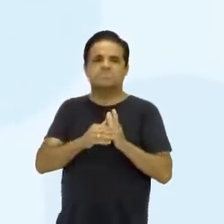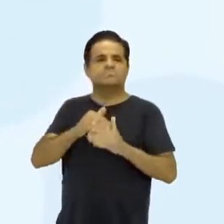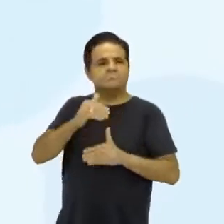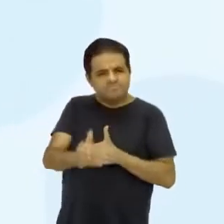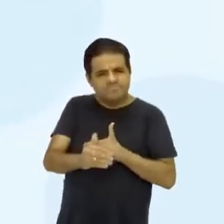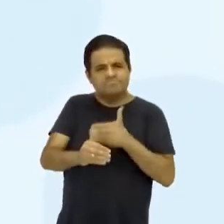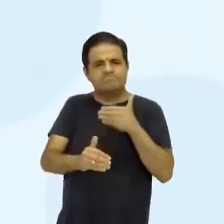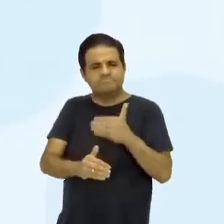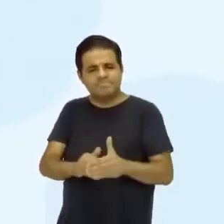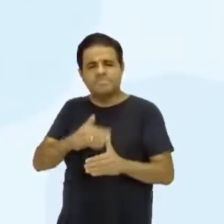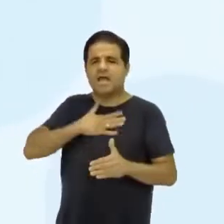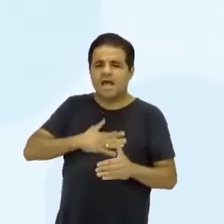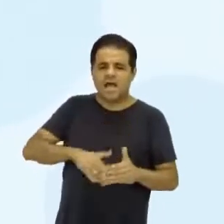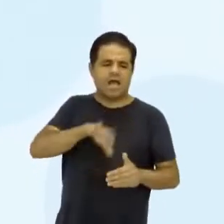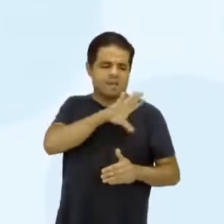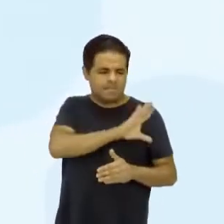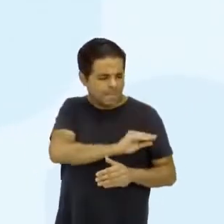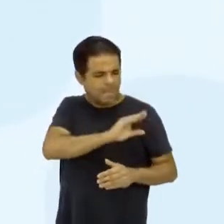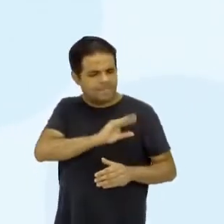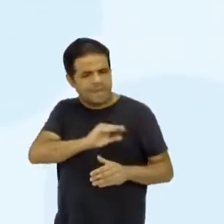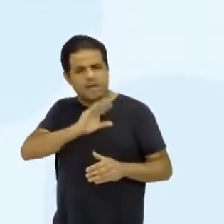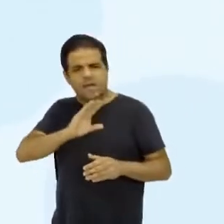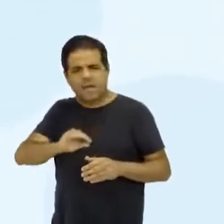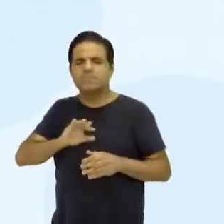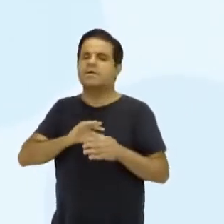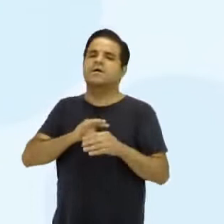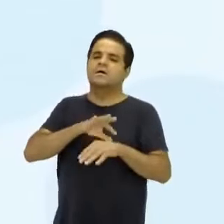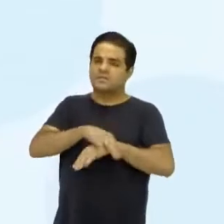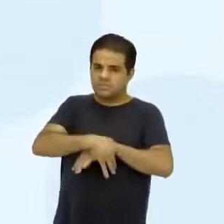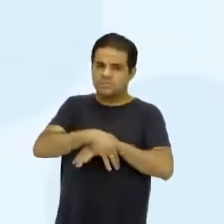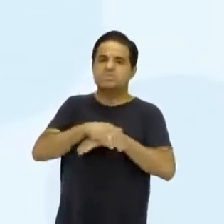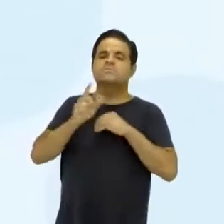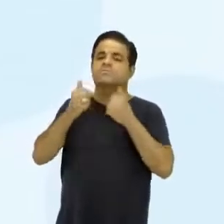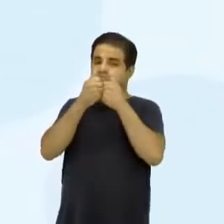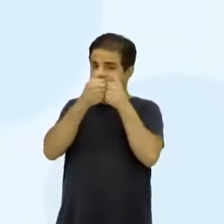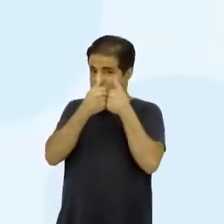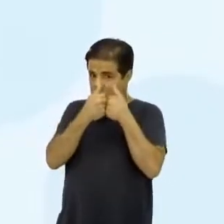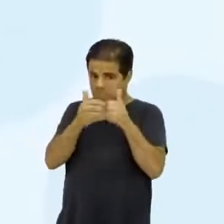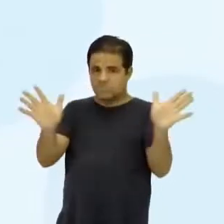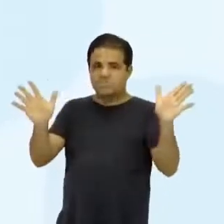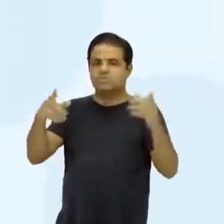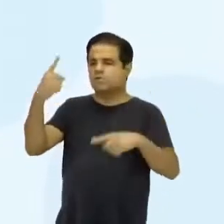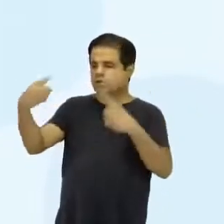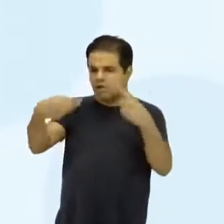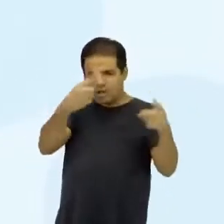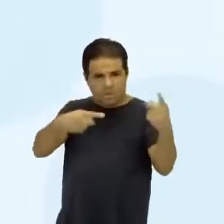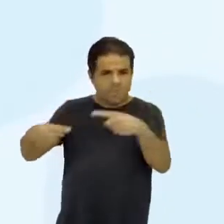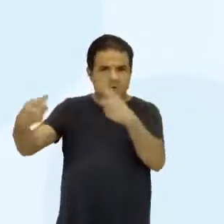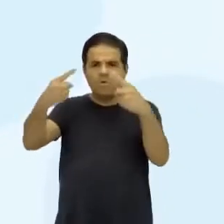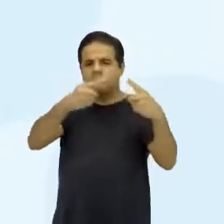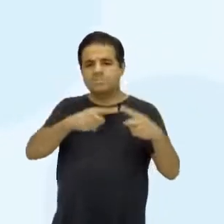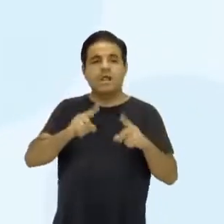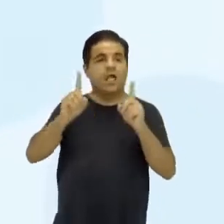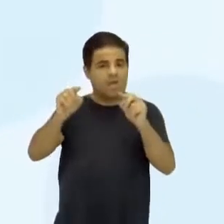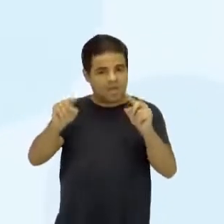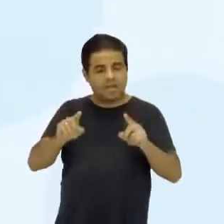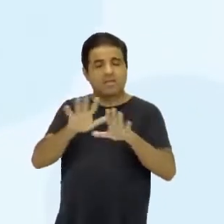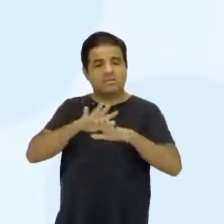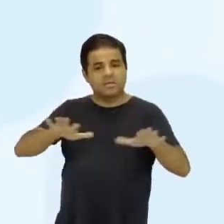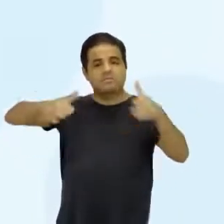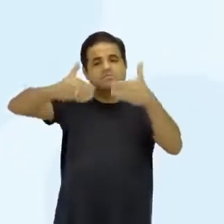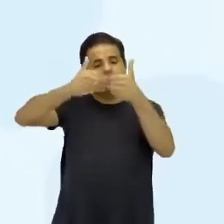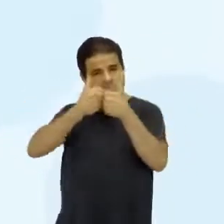muito devagar, lento, gradual e seguro. É uma abertura política, mas ainda assim,